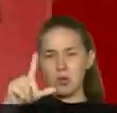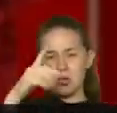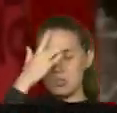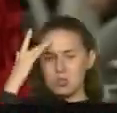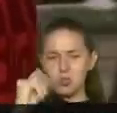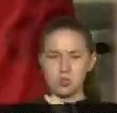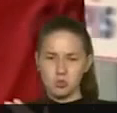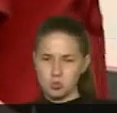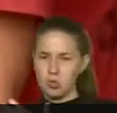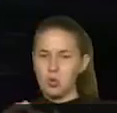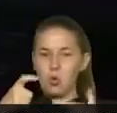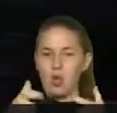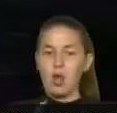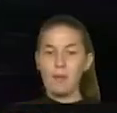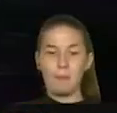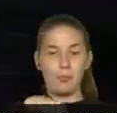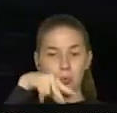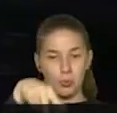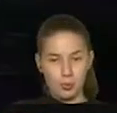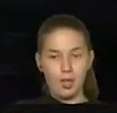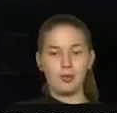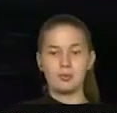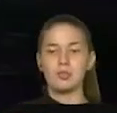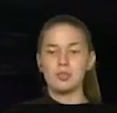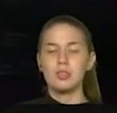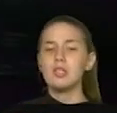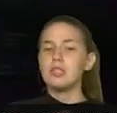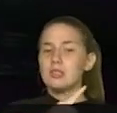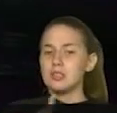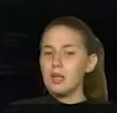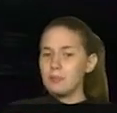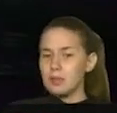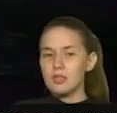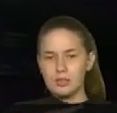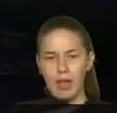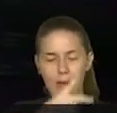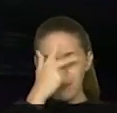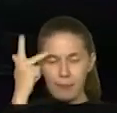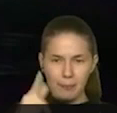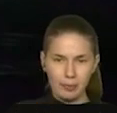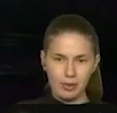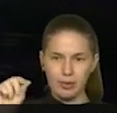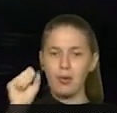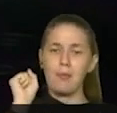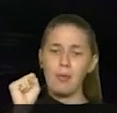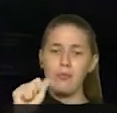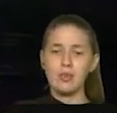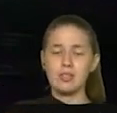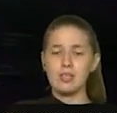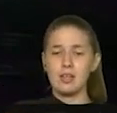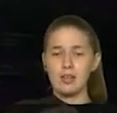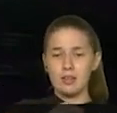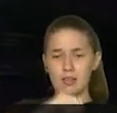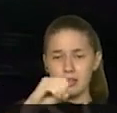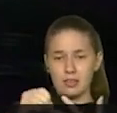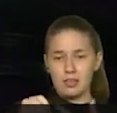superior de Portugal. Assim como nas últimas 3 edições, este ano, quem preferir pode fazer o Enem digital.